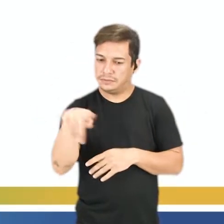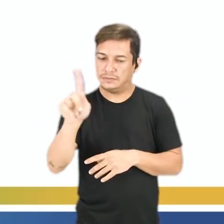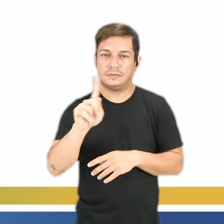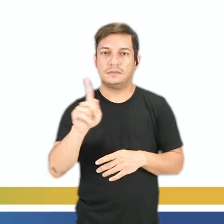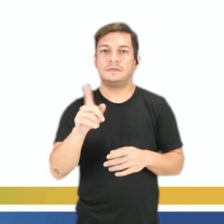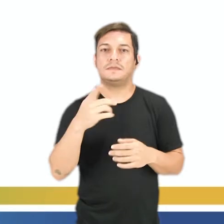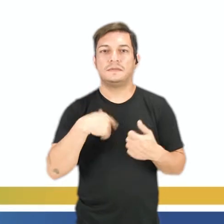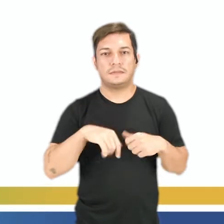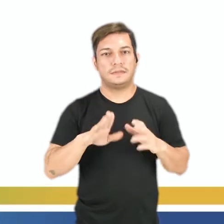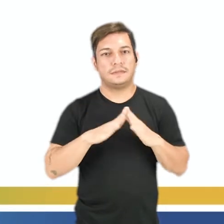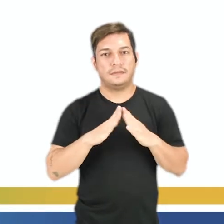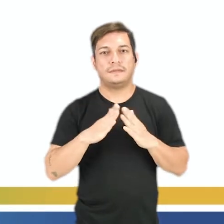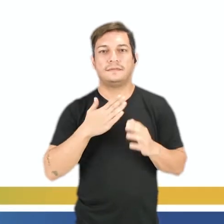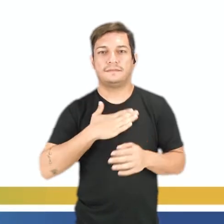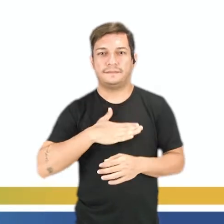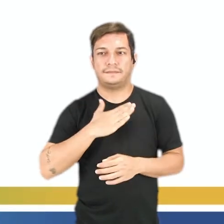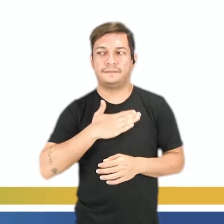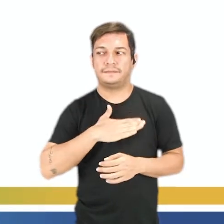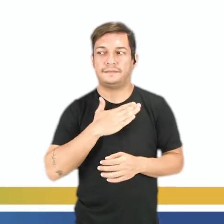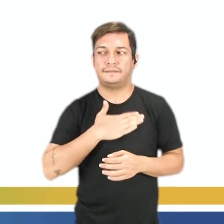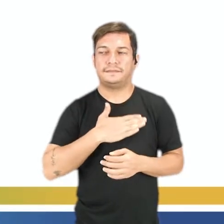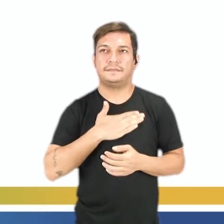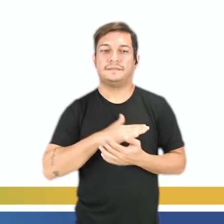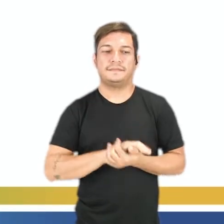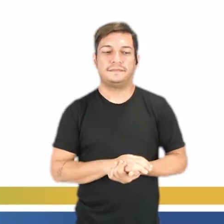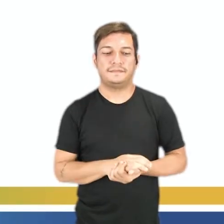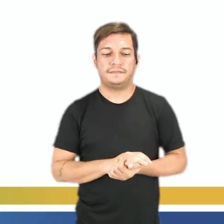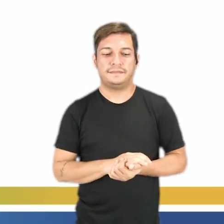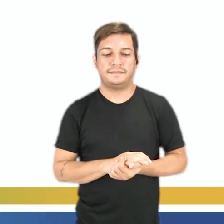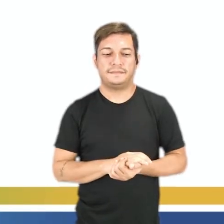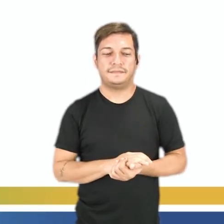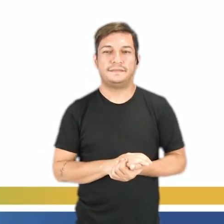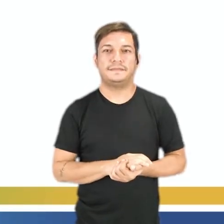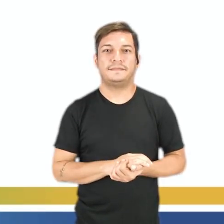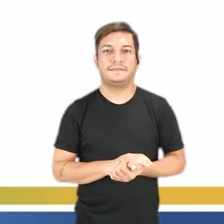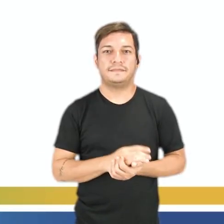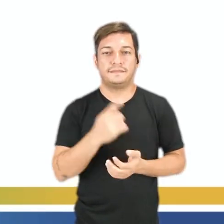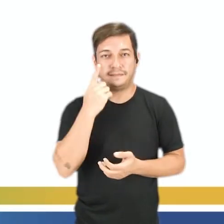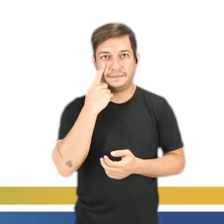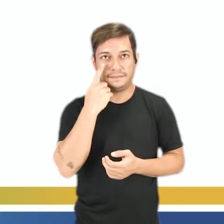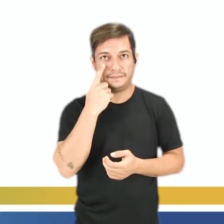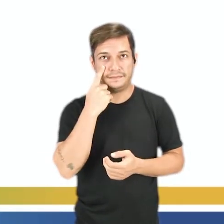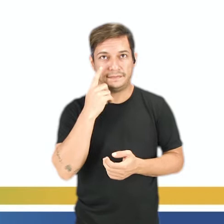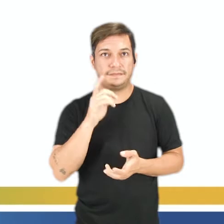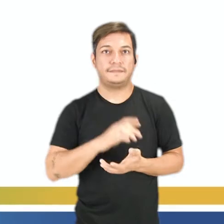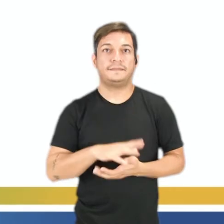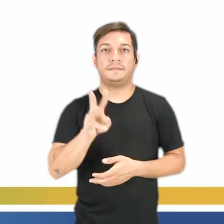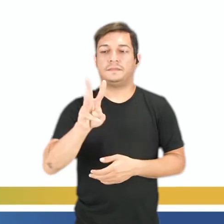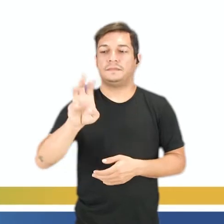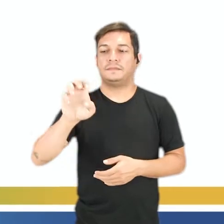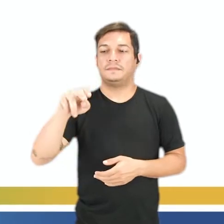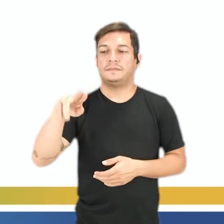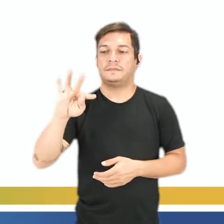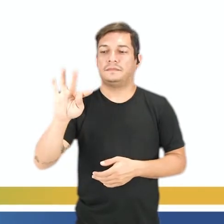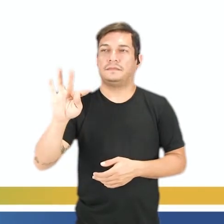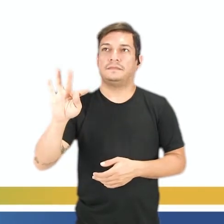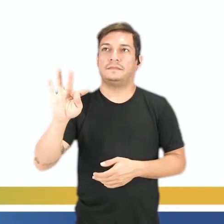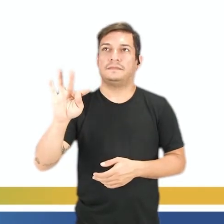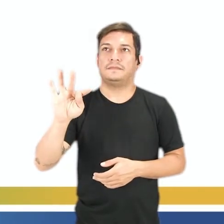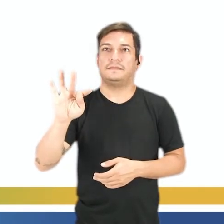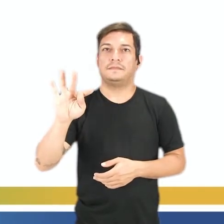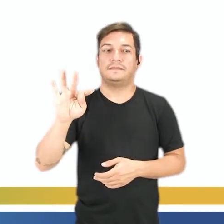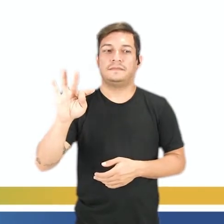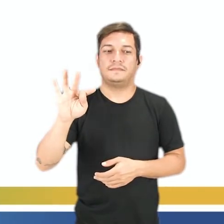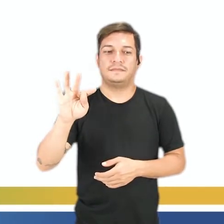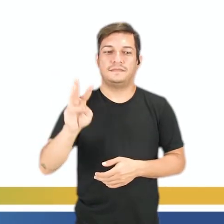se resguarda ainda. Mas eu quero chamar a sua atenção aí para o verbo went. Está destacado, está de azul. O